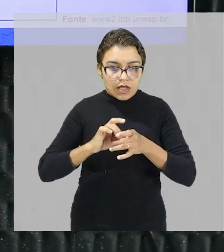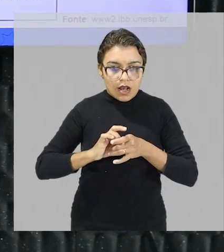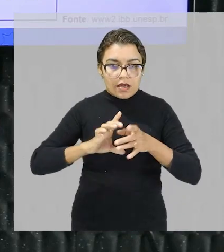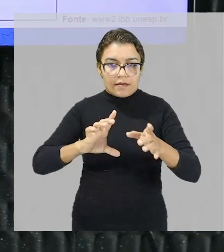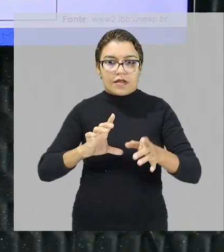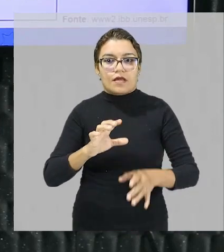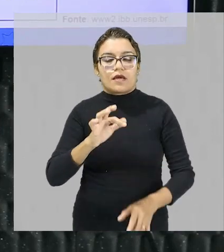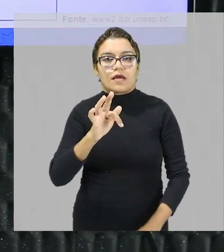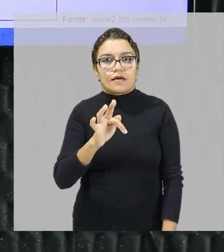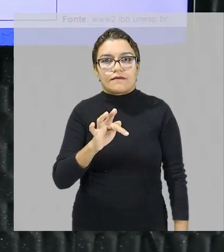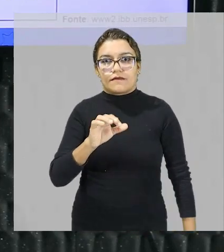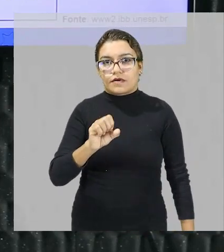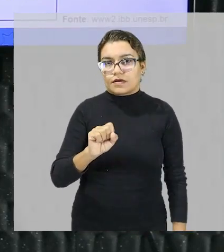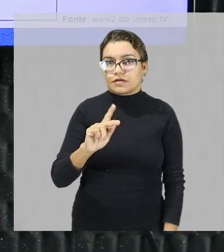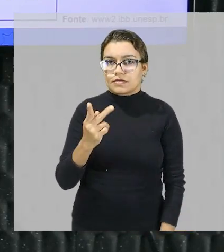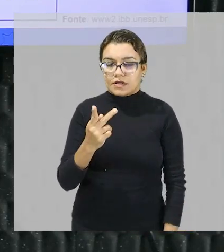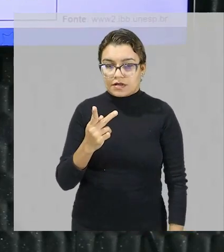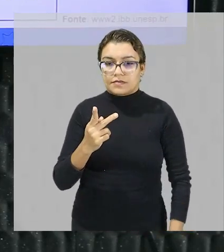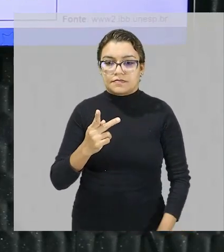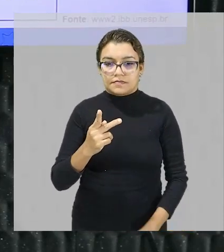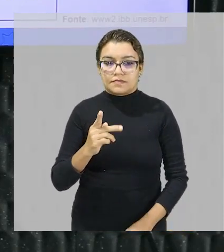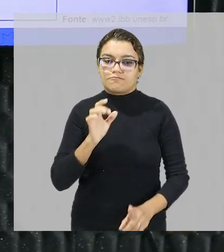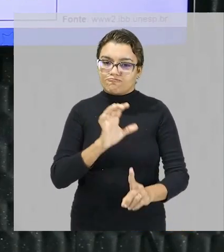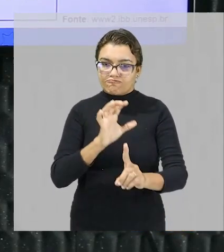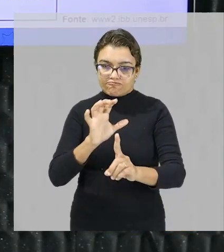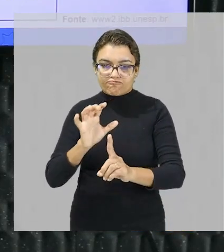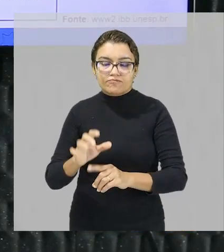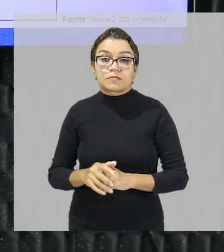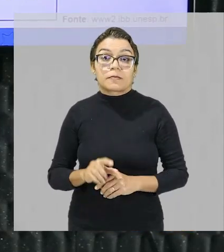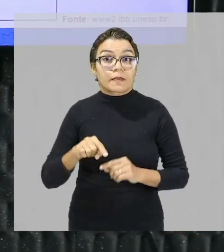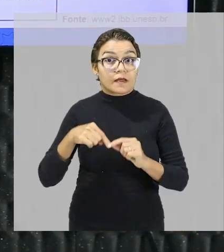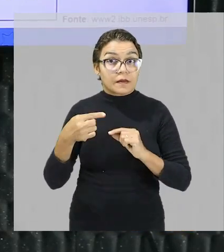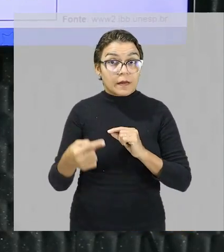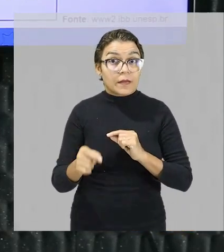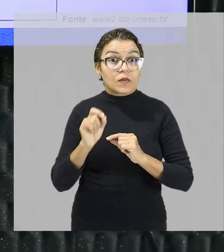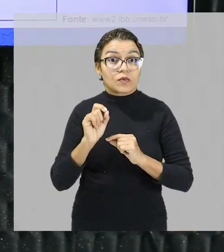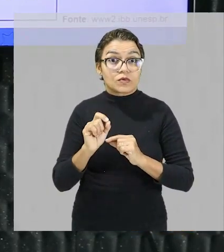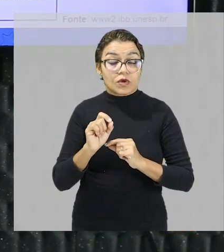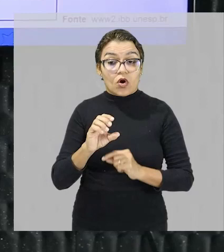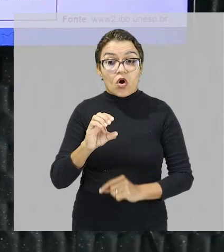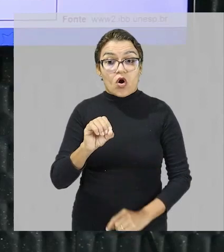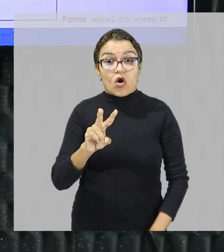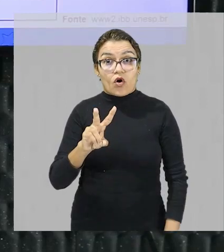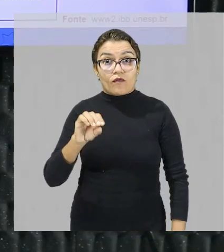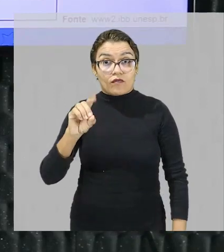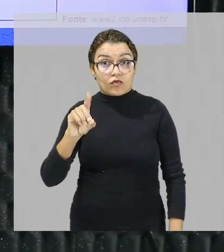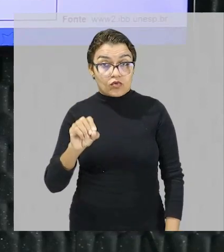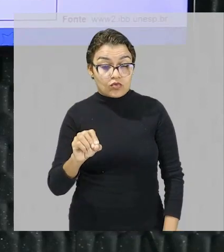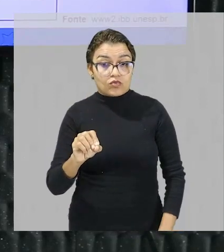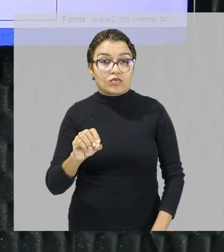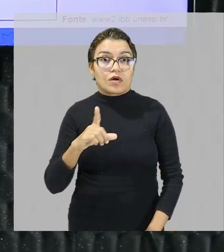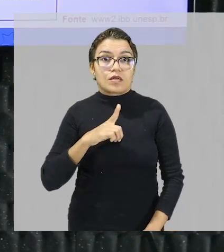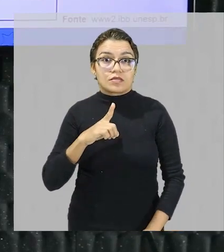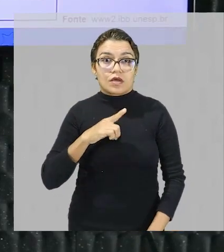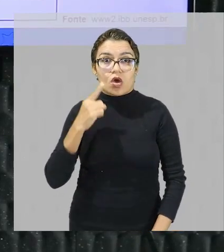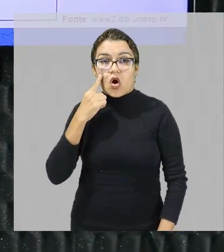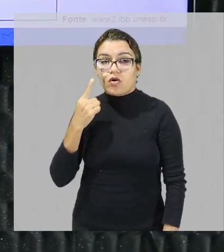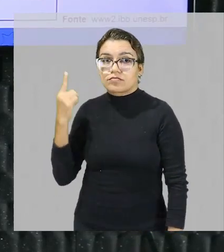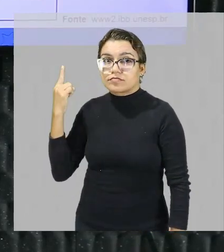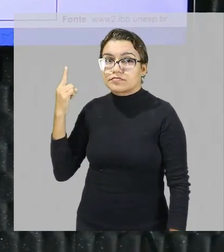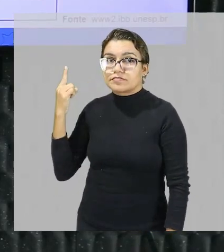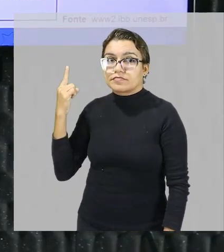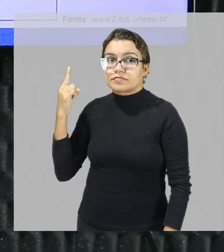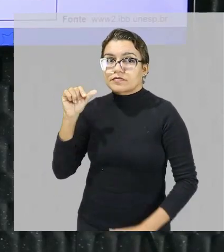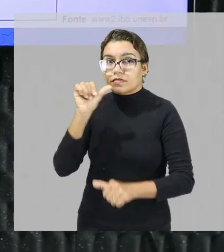do FSH, que é o folículo estimulante. Depois que o óvulo é liberado, ainda fica essa bolsinha onde ele estava,